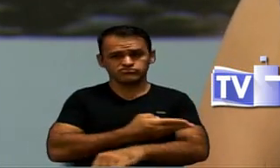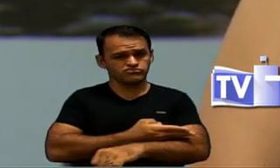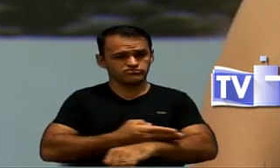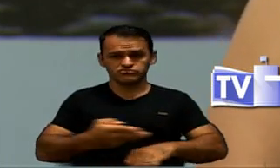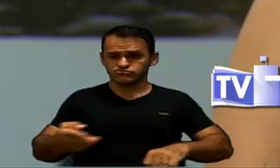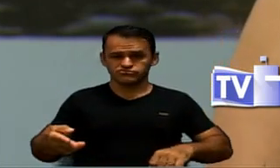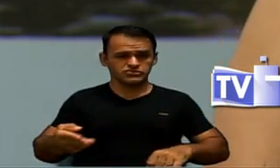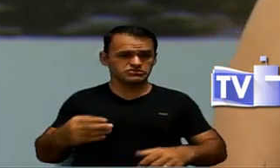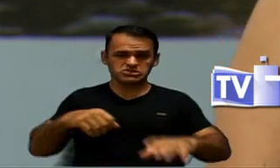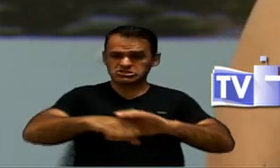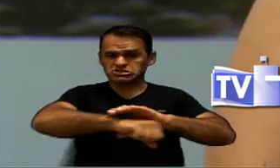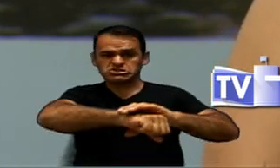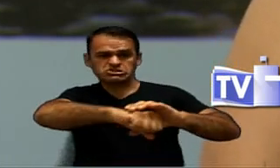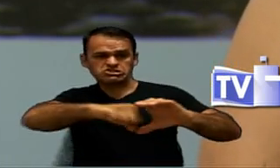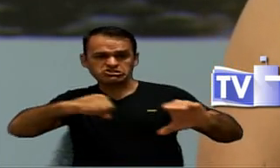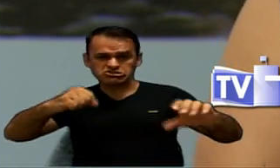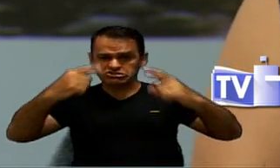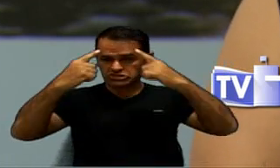Eu tenho